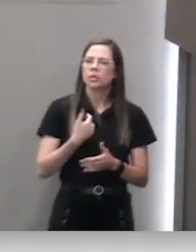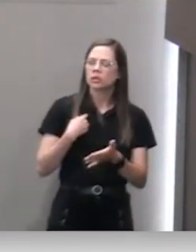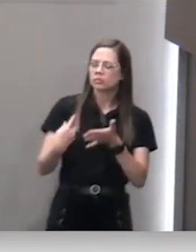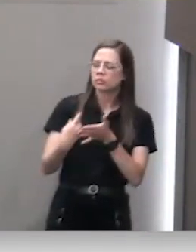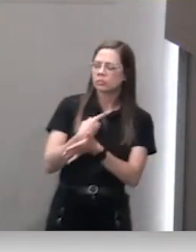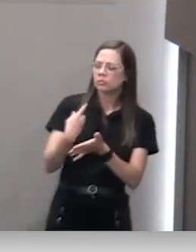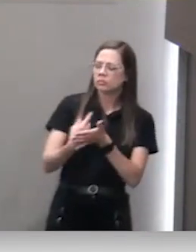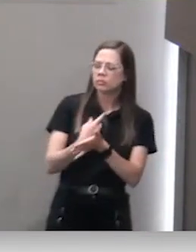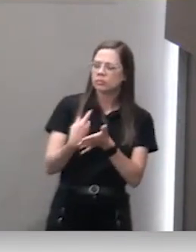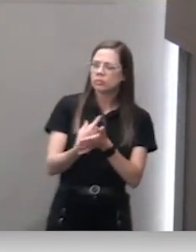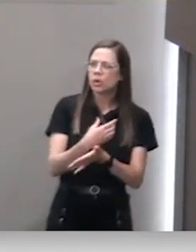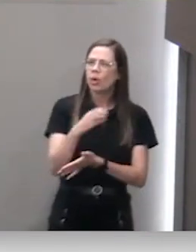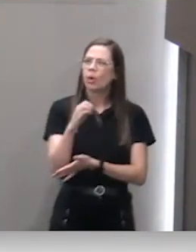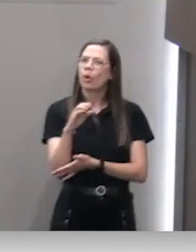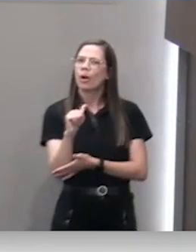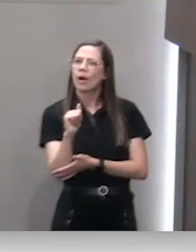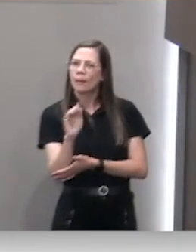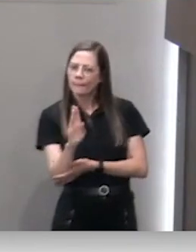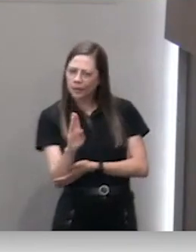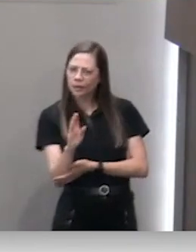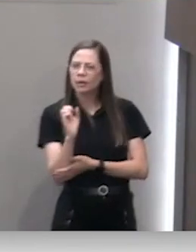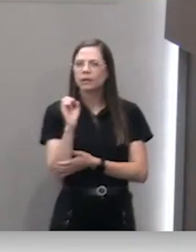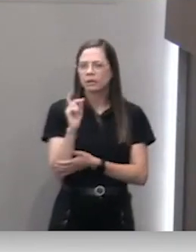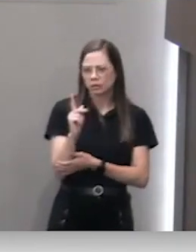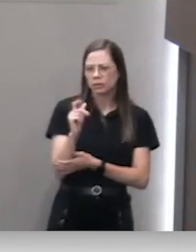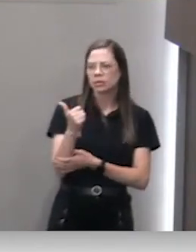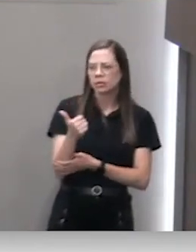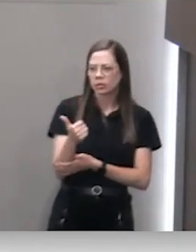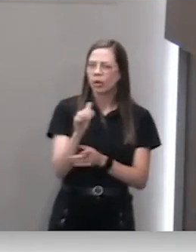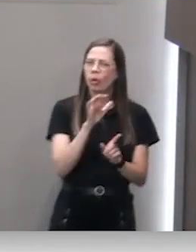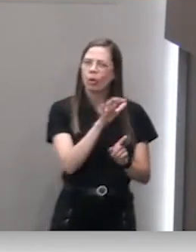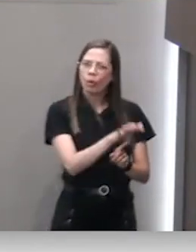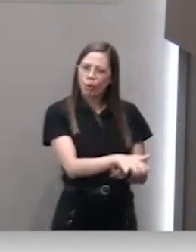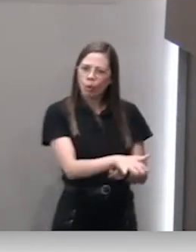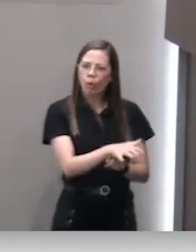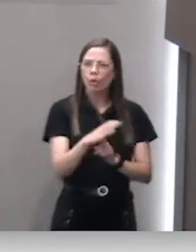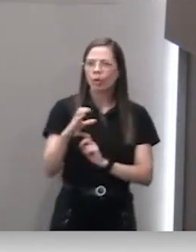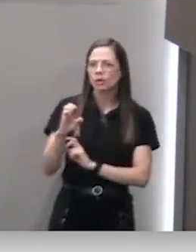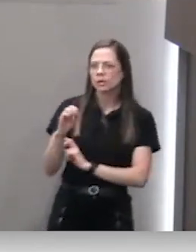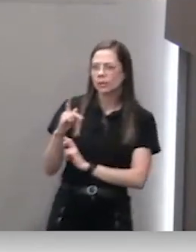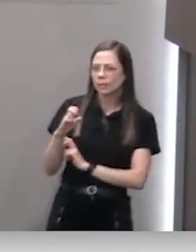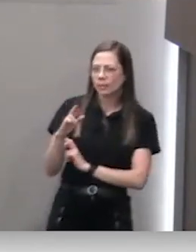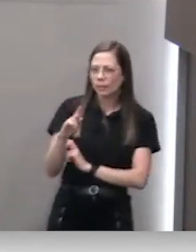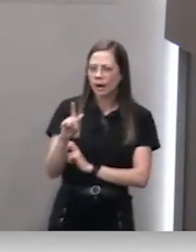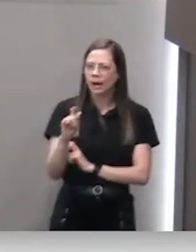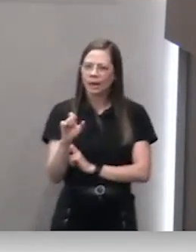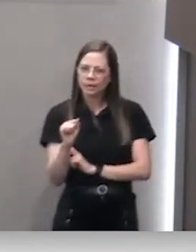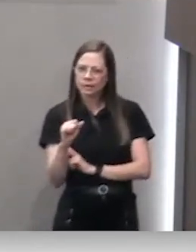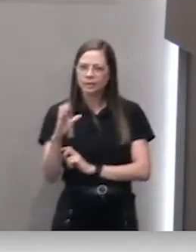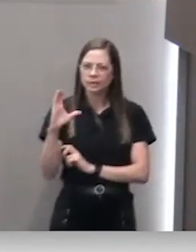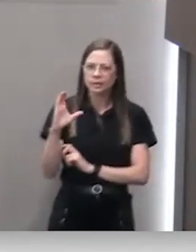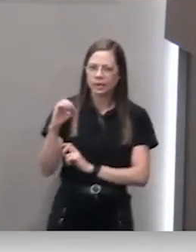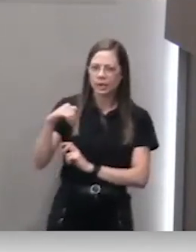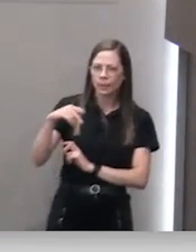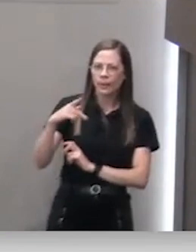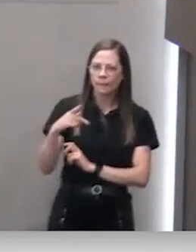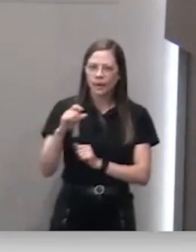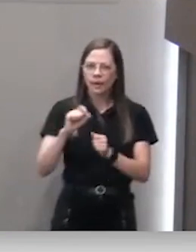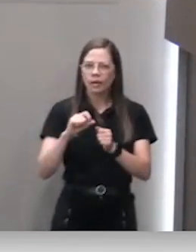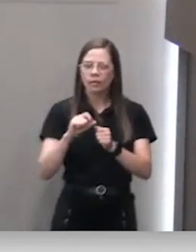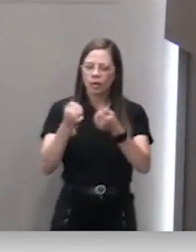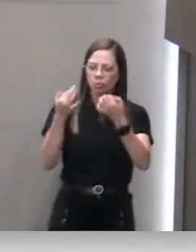perguntando, ok, OAB contra CEPERG, CMP fez um parecer, alguma